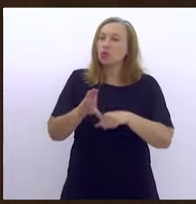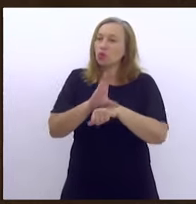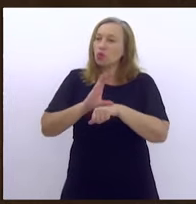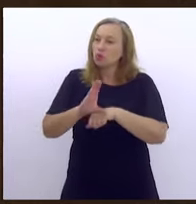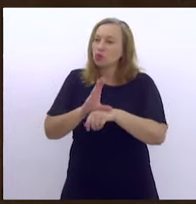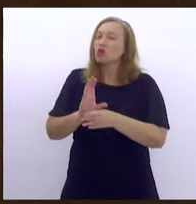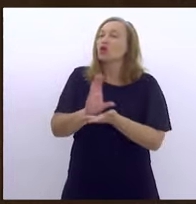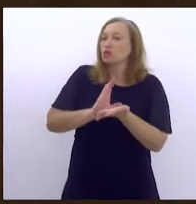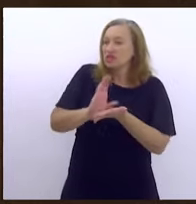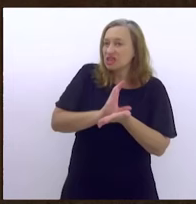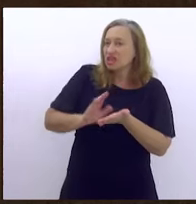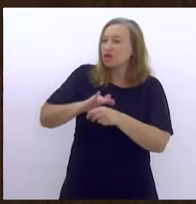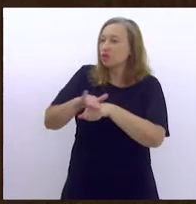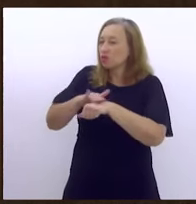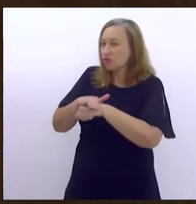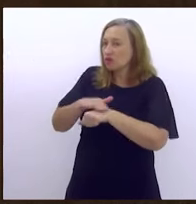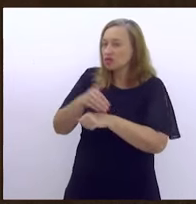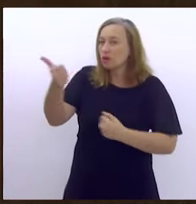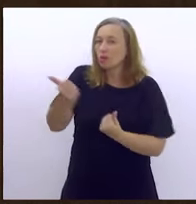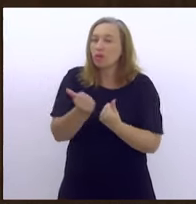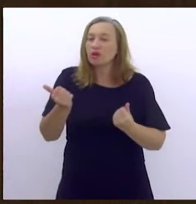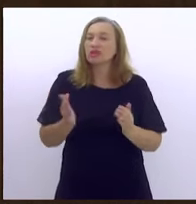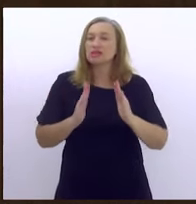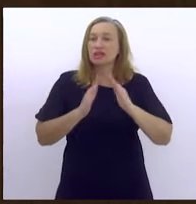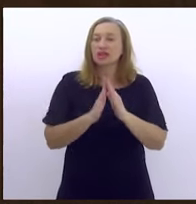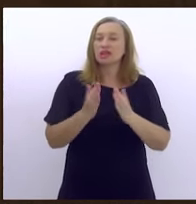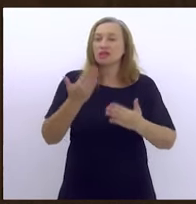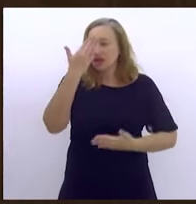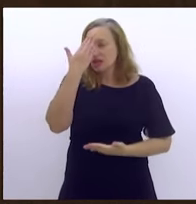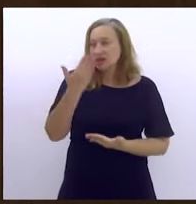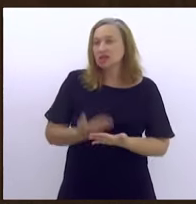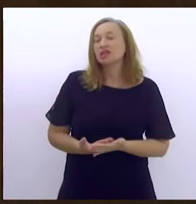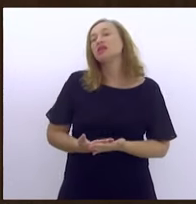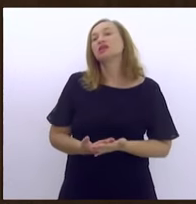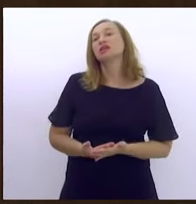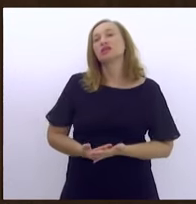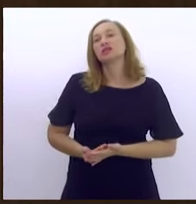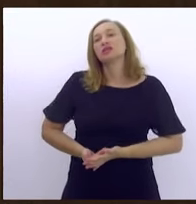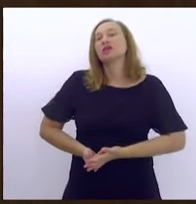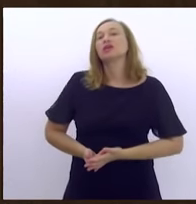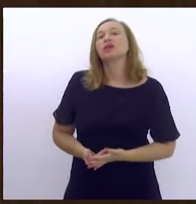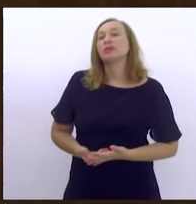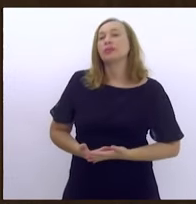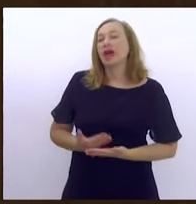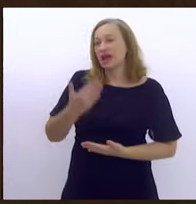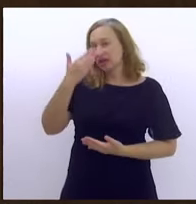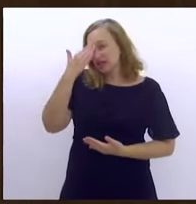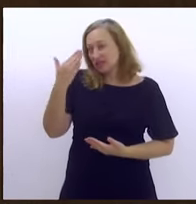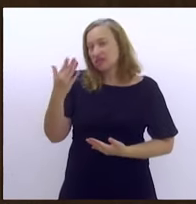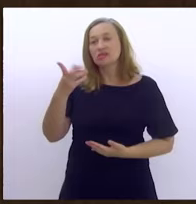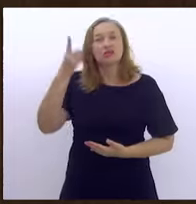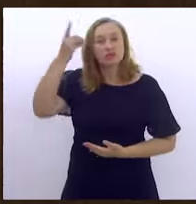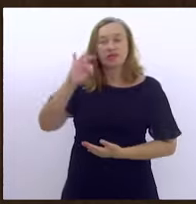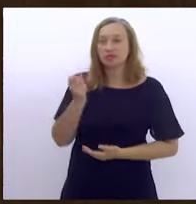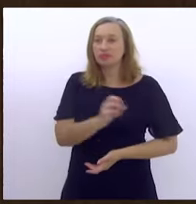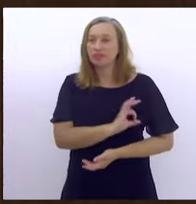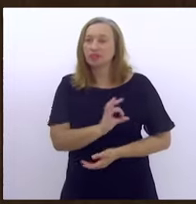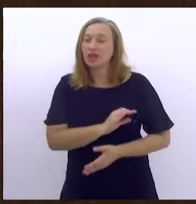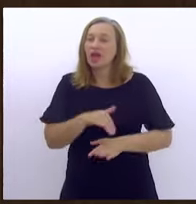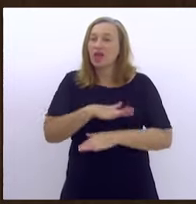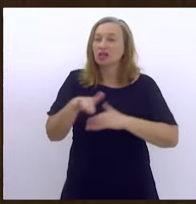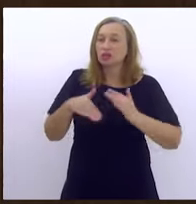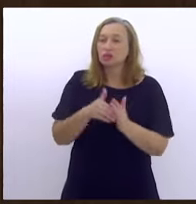gestão e com o apoio dessa casa. Então, estou muito confiante, agradeço a deputada Marta Rocha por essa parceria, e é o momento. Trabalhadores